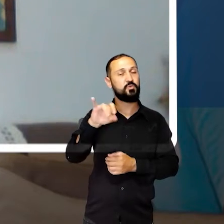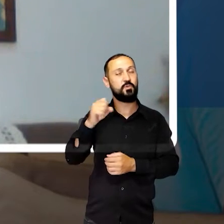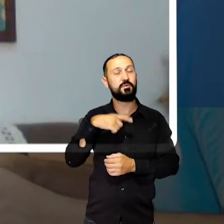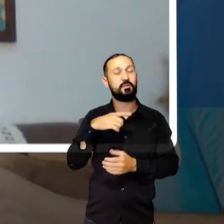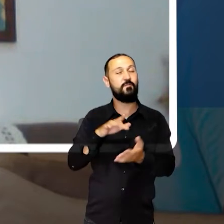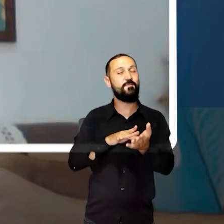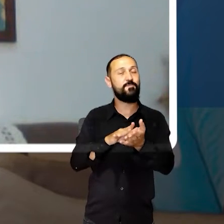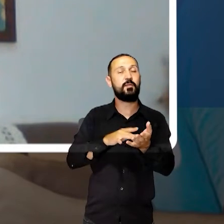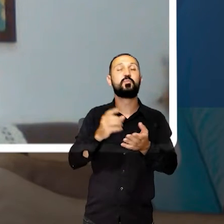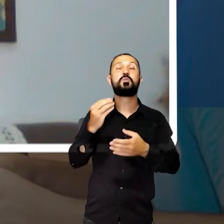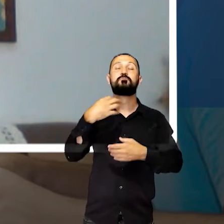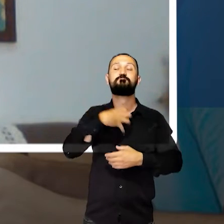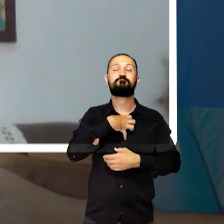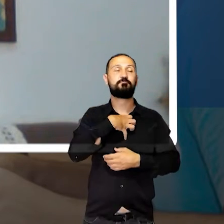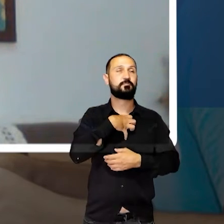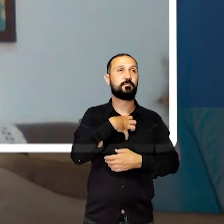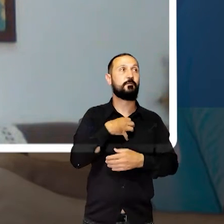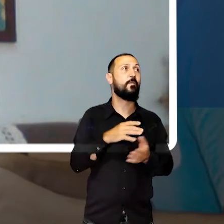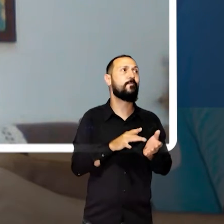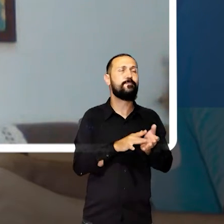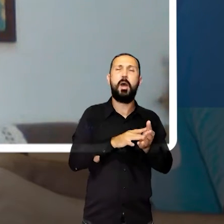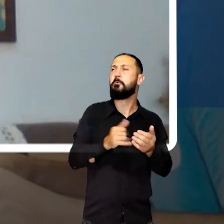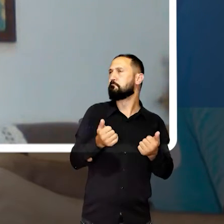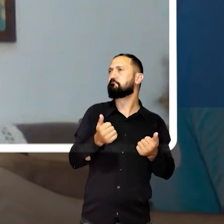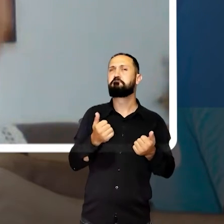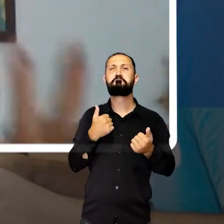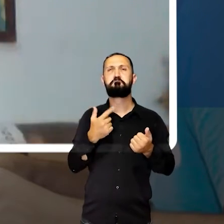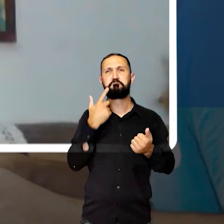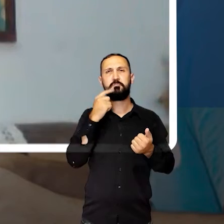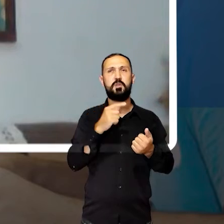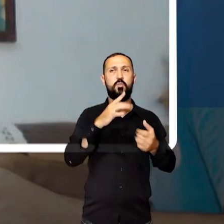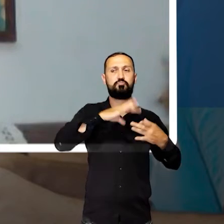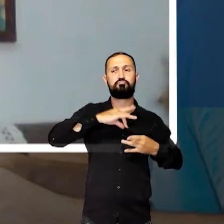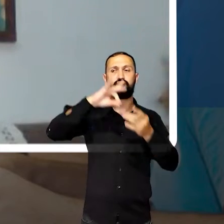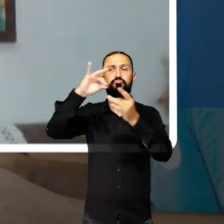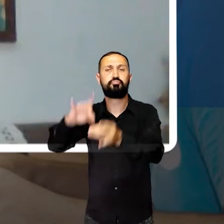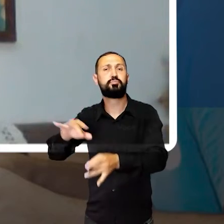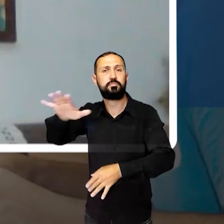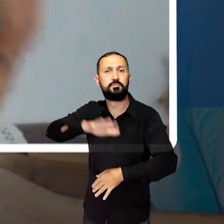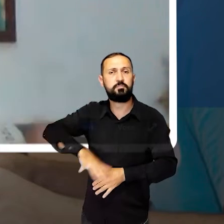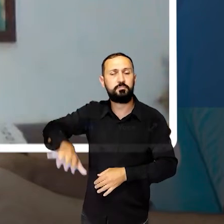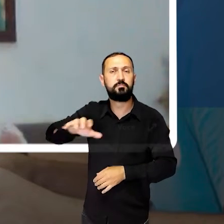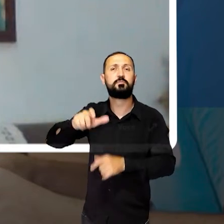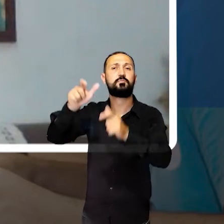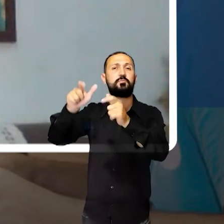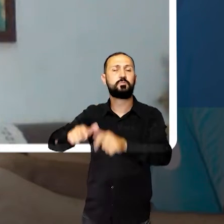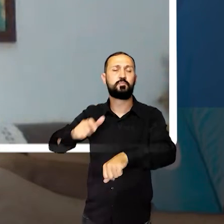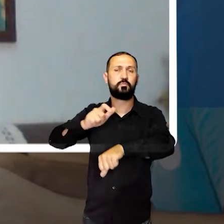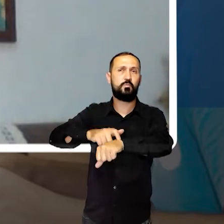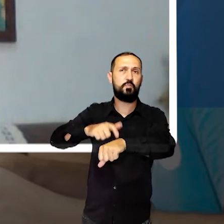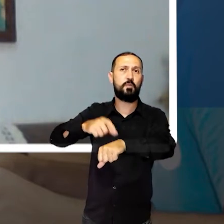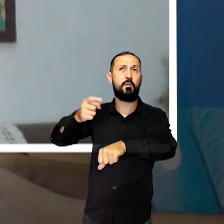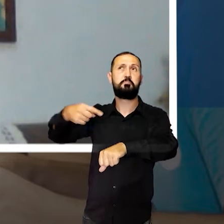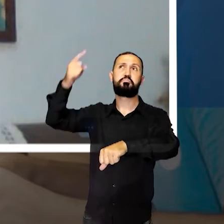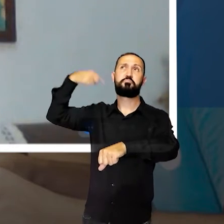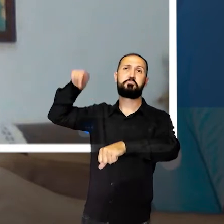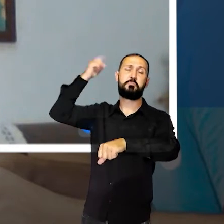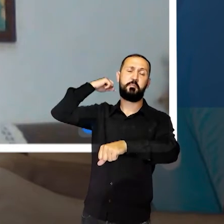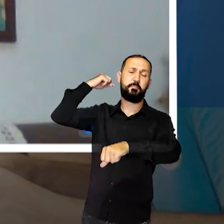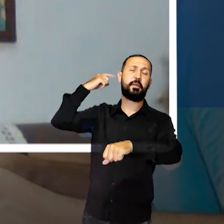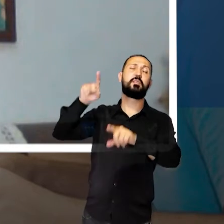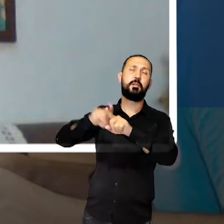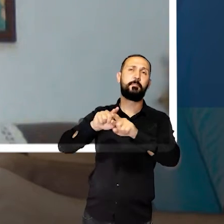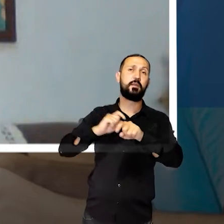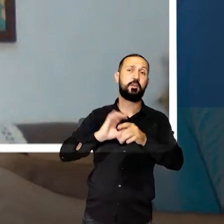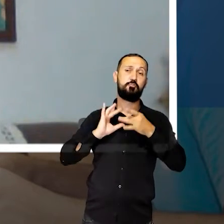realmente sentimos. É preciso fingir que estamos na pele dos outros, num outro tempo e também